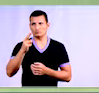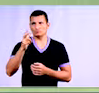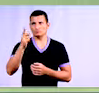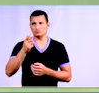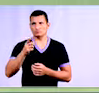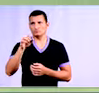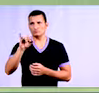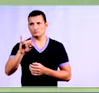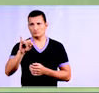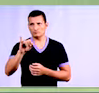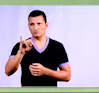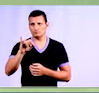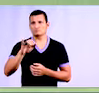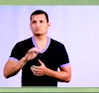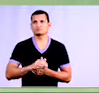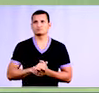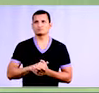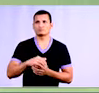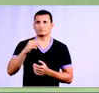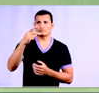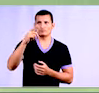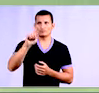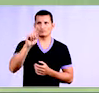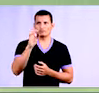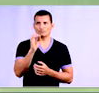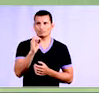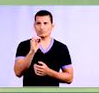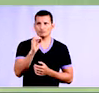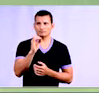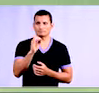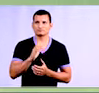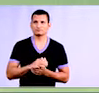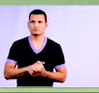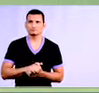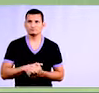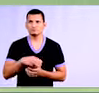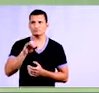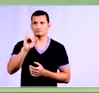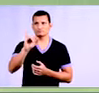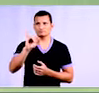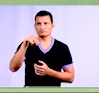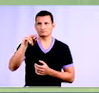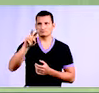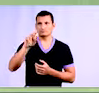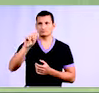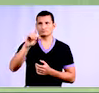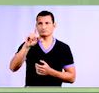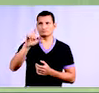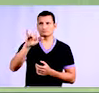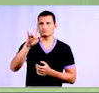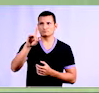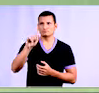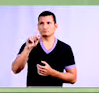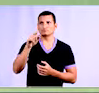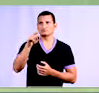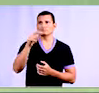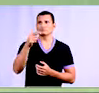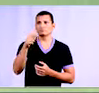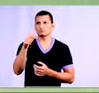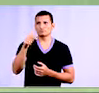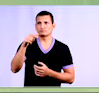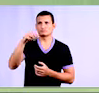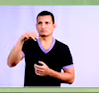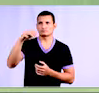ó, página 0. Aqui. É inválida, tá vendo? Ela não está na memória física. Onde é que ela está?